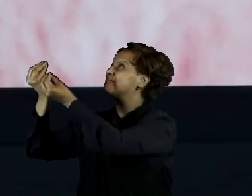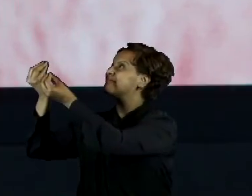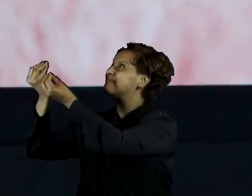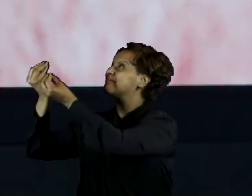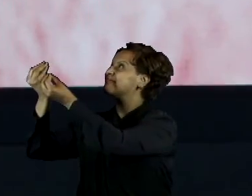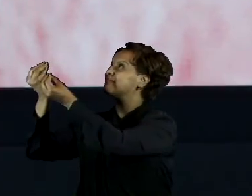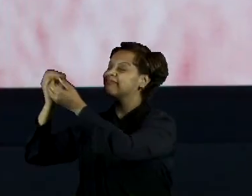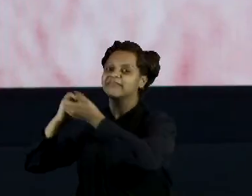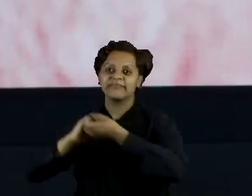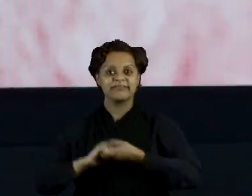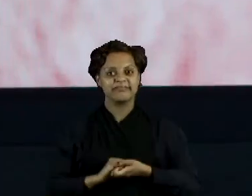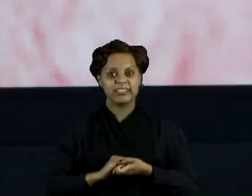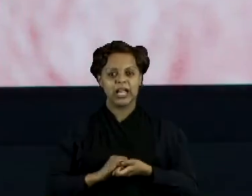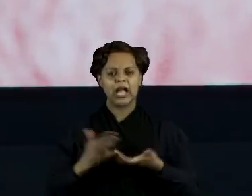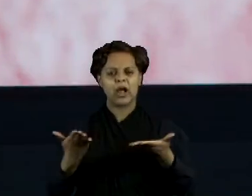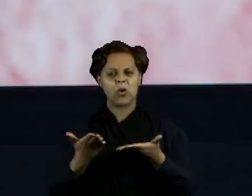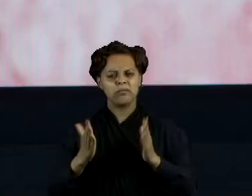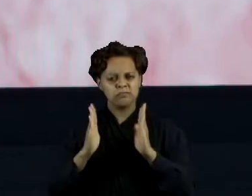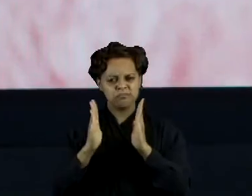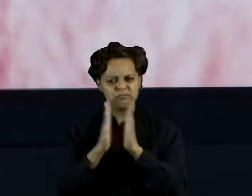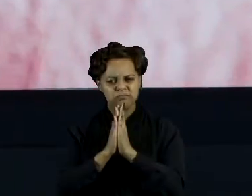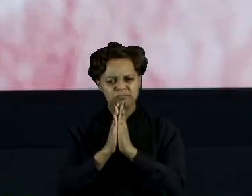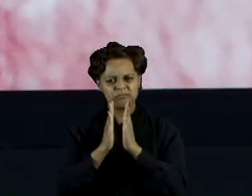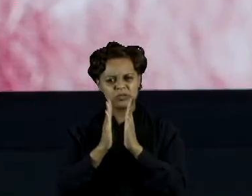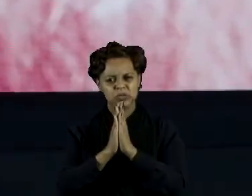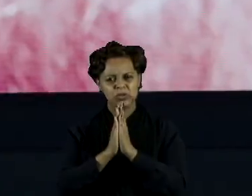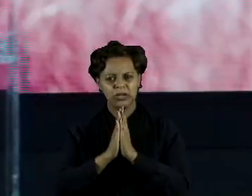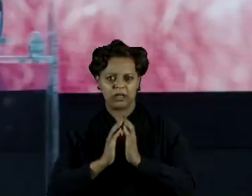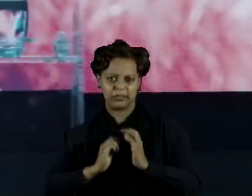Feche seus olhos, meu querido.